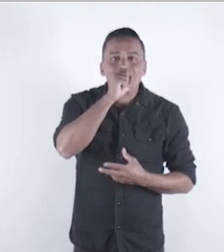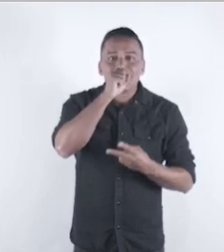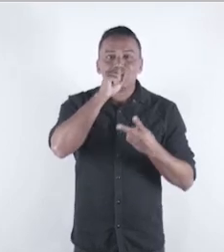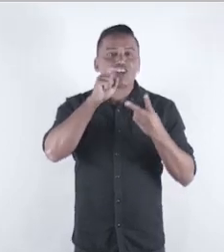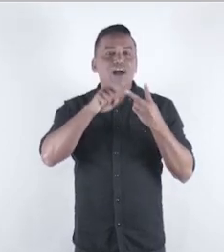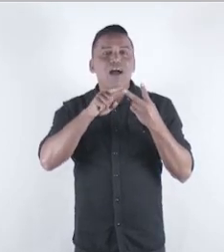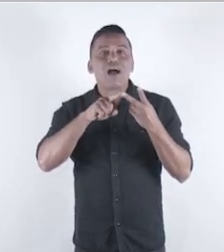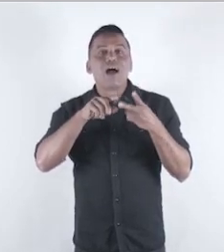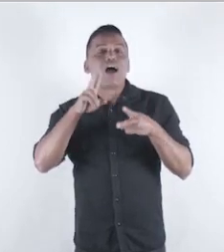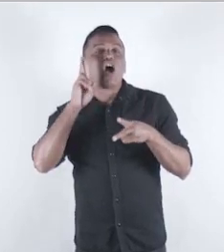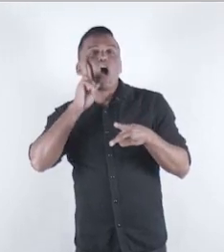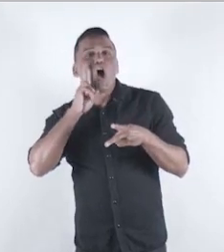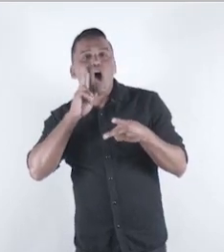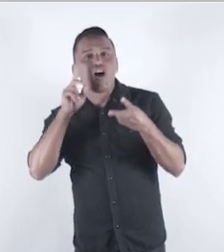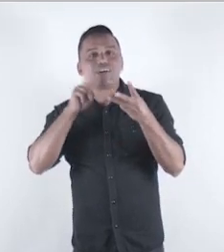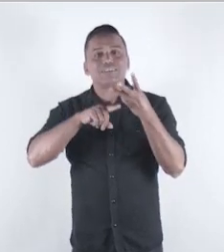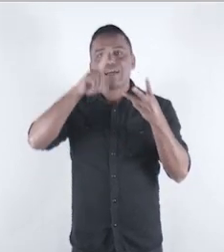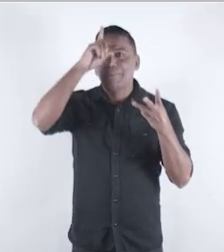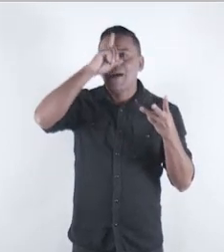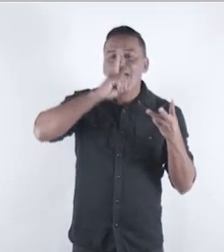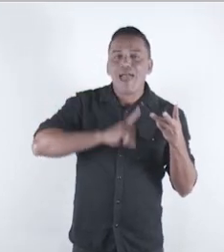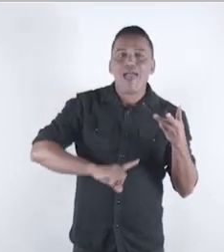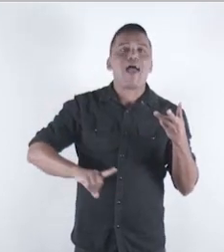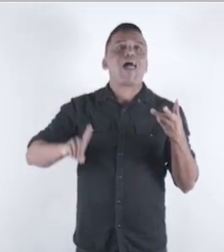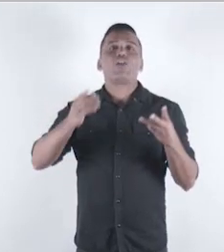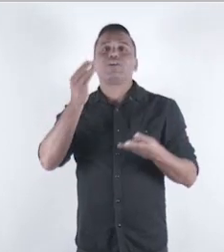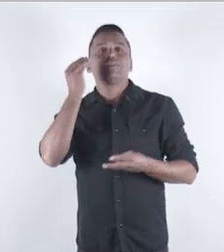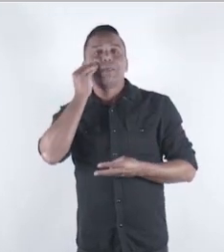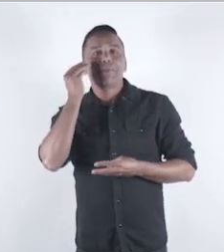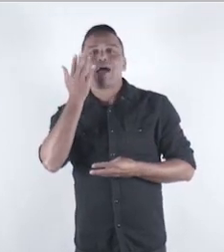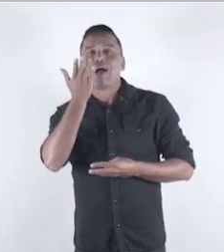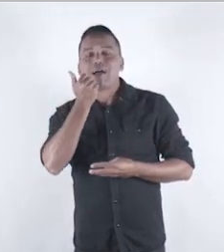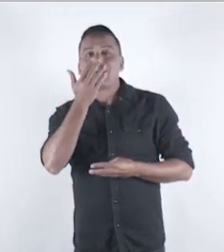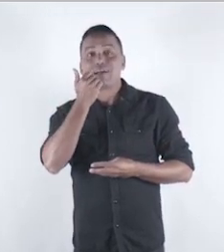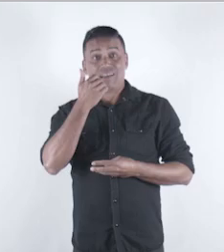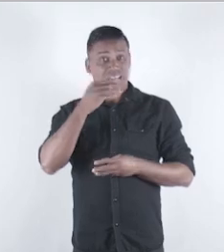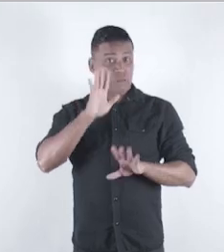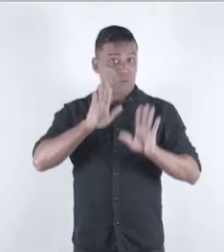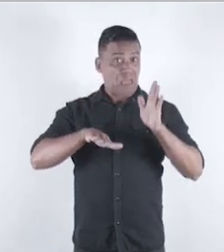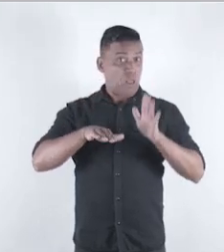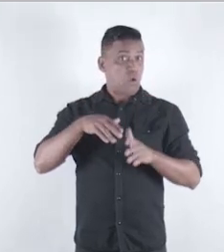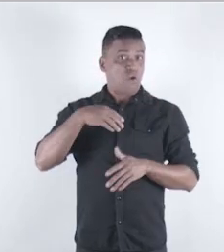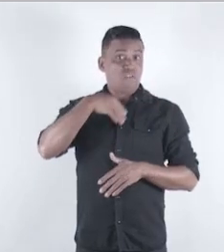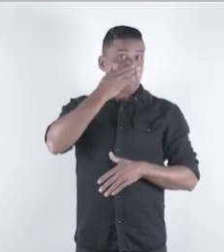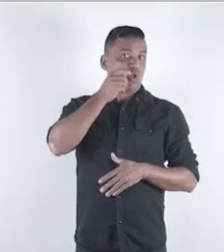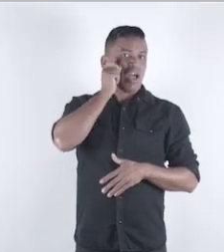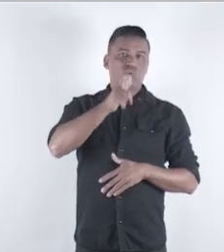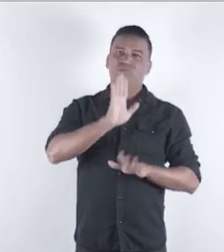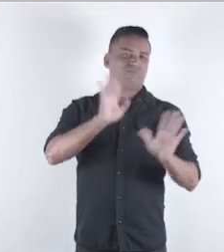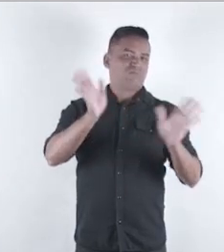rosa petúnia e o amarelozinha. Só não quero saber da tal fruta azul.